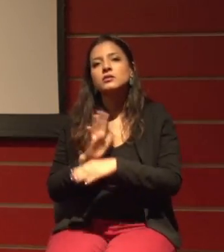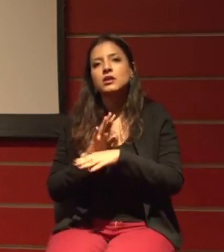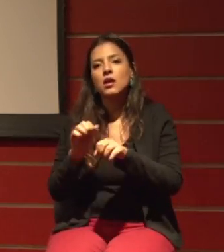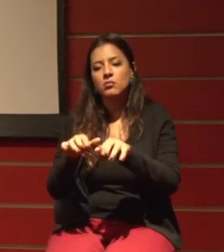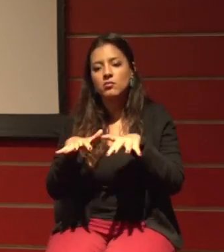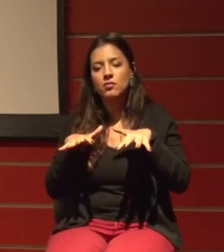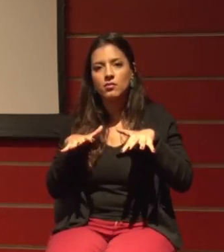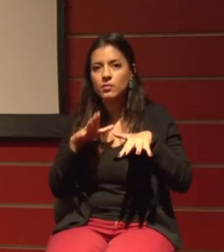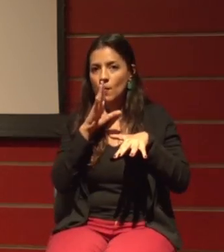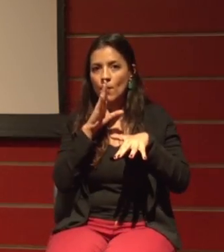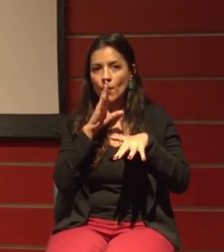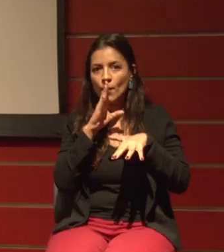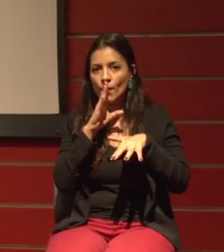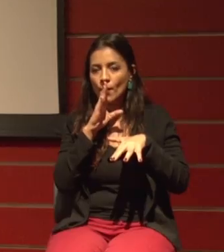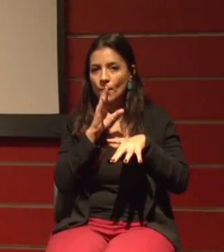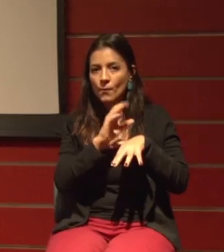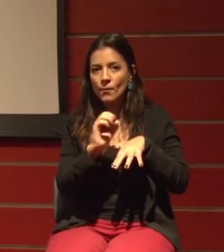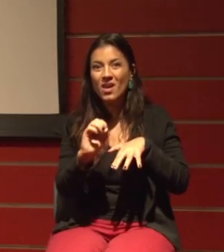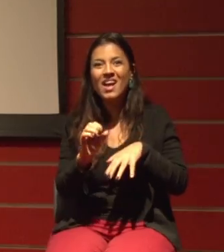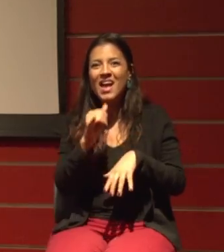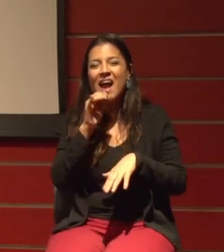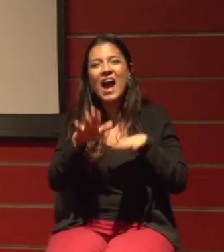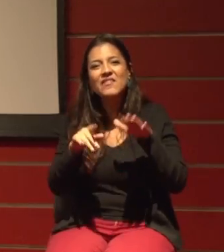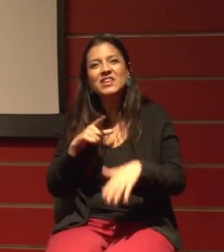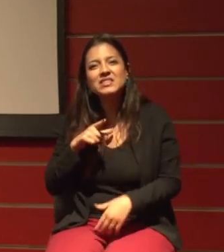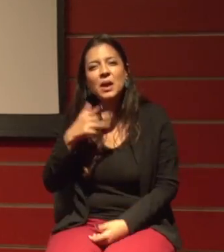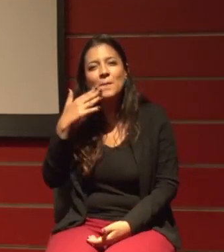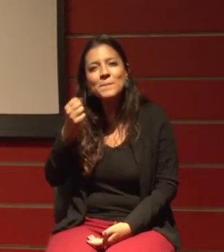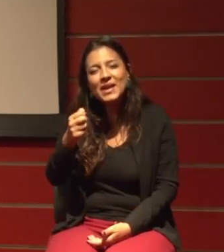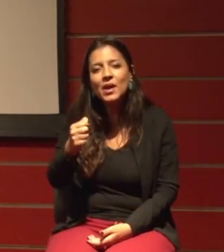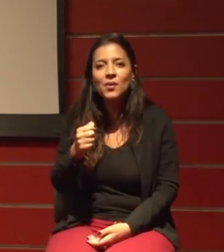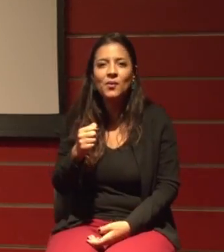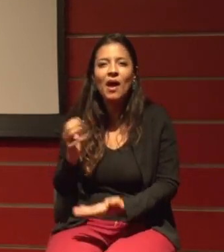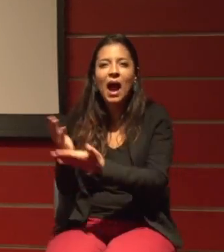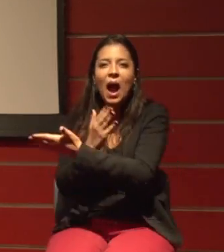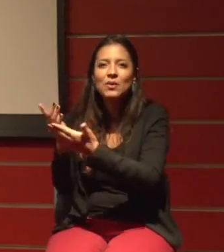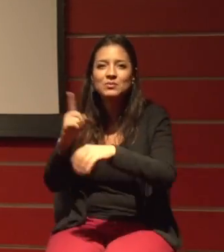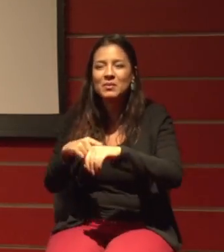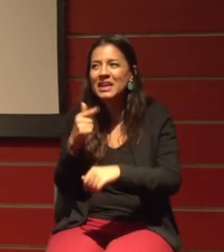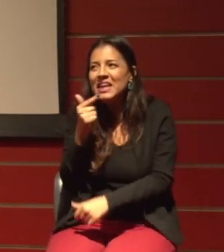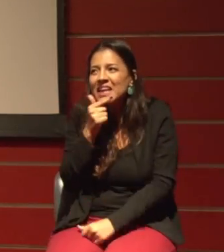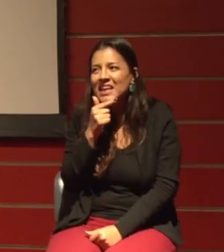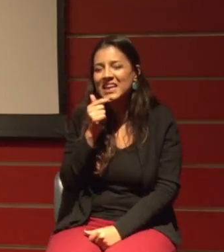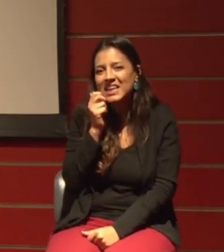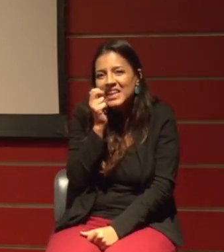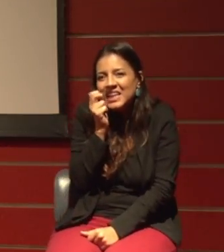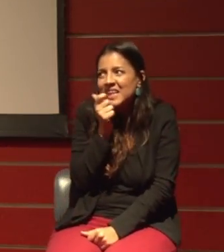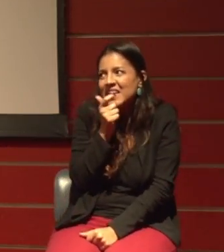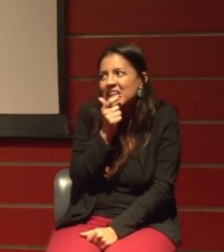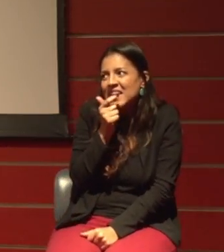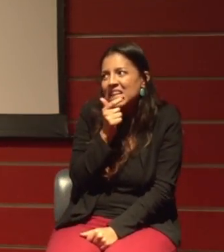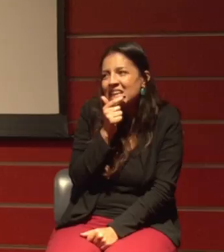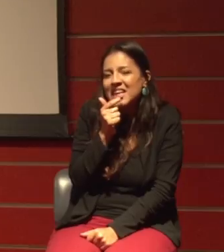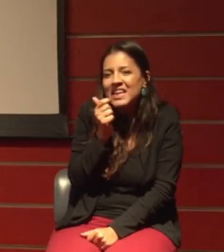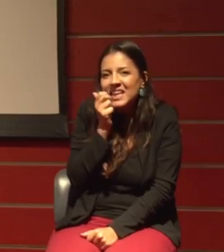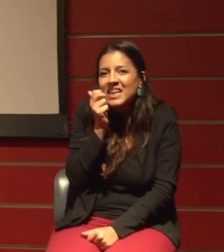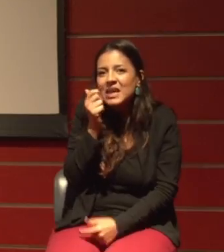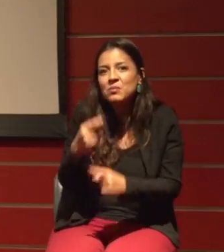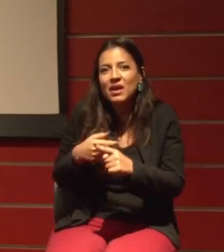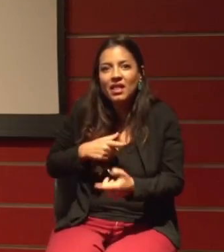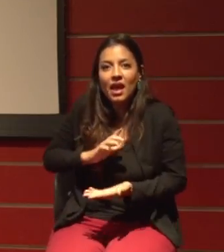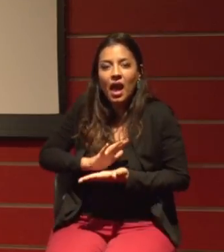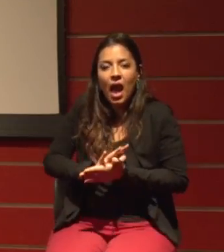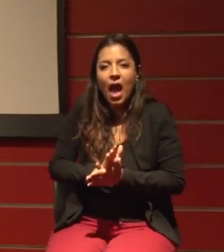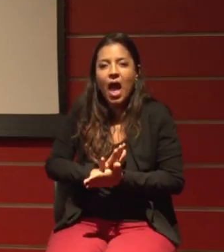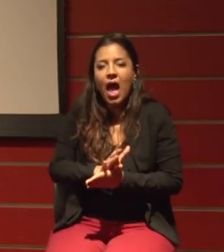absurdo nem aquela risadinha nervosa que a gente vê Branco dá em alguns momentos assim de de de um racismo mais forte que